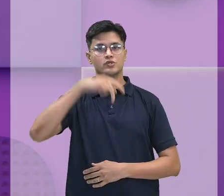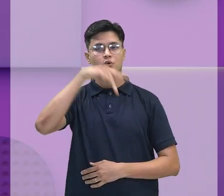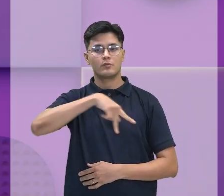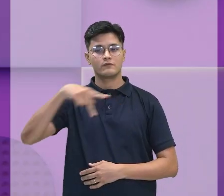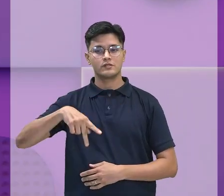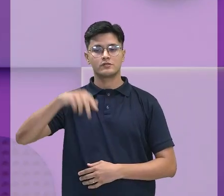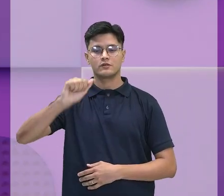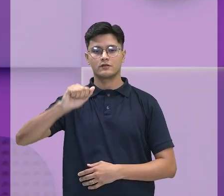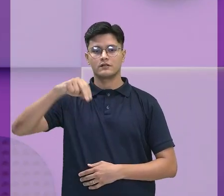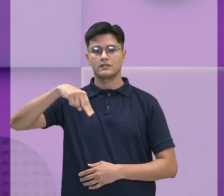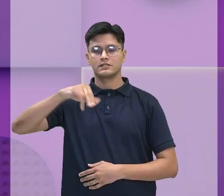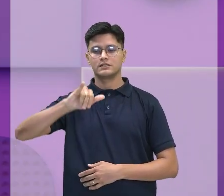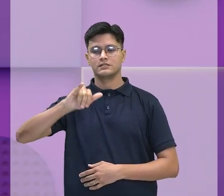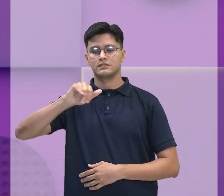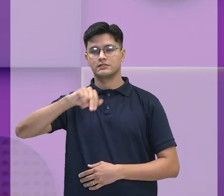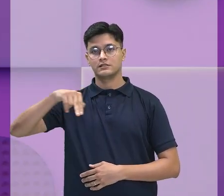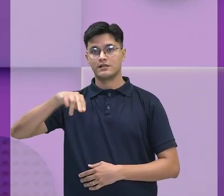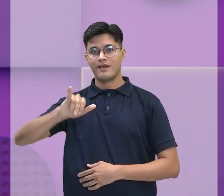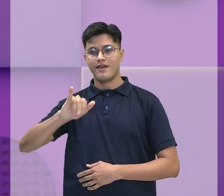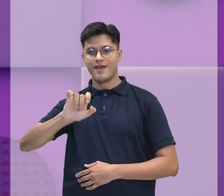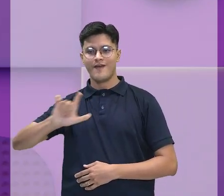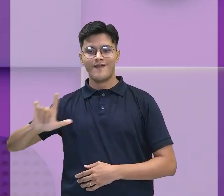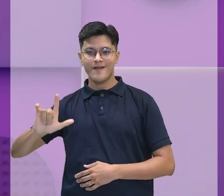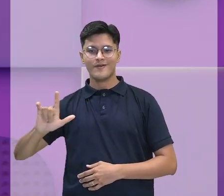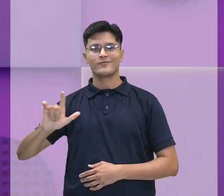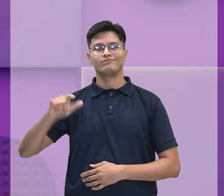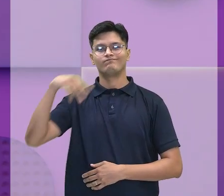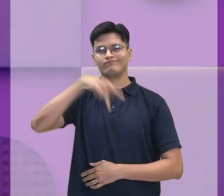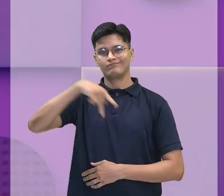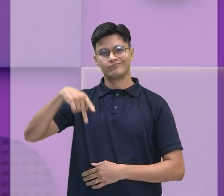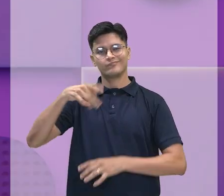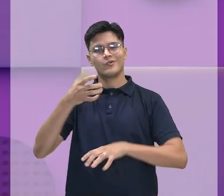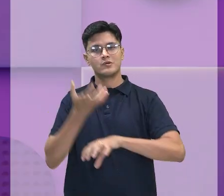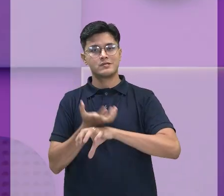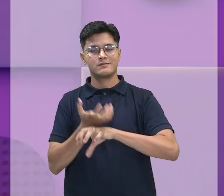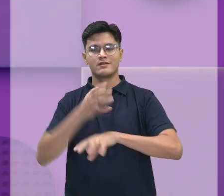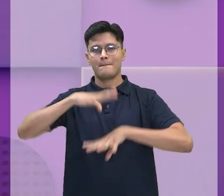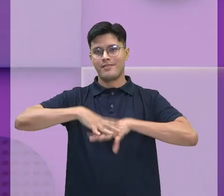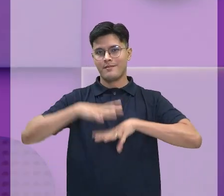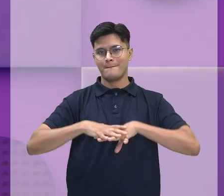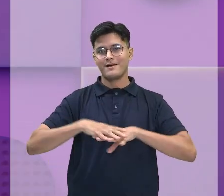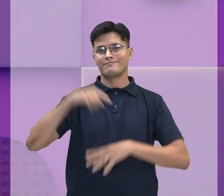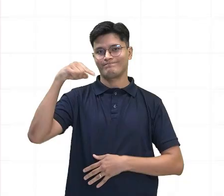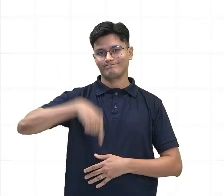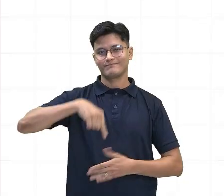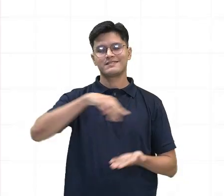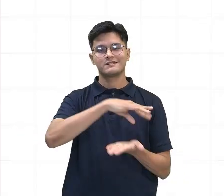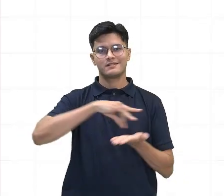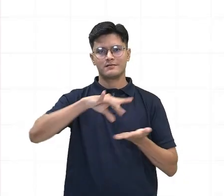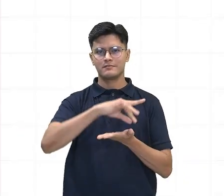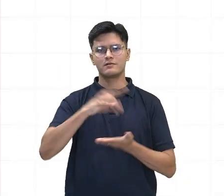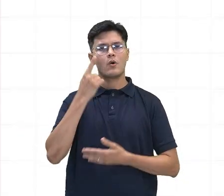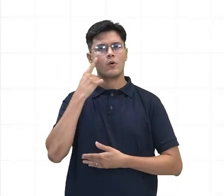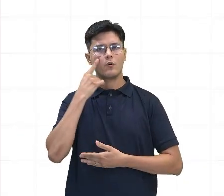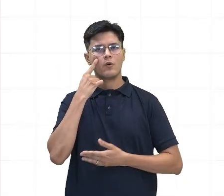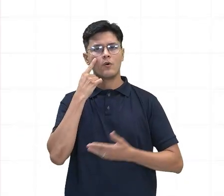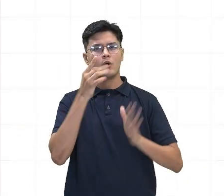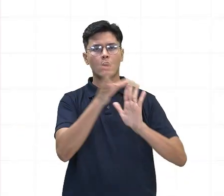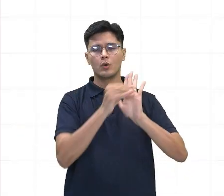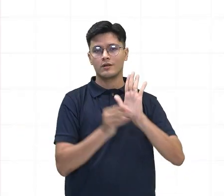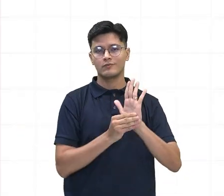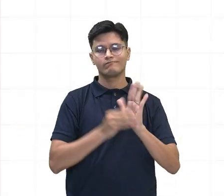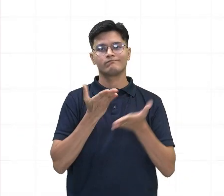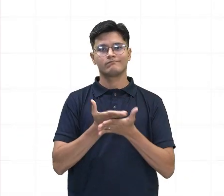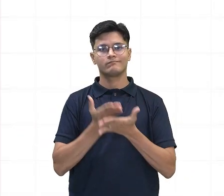de matemática aqui do Centro de Mídias de Educação do Amazonas, e vamos ver o que temos para a nossa aula. Aula de